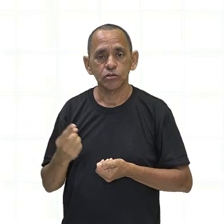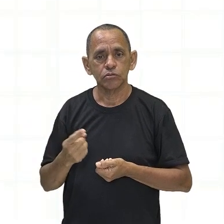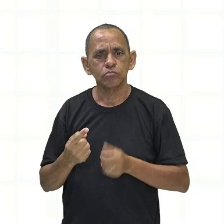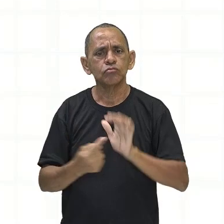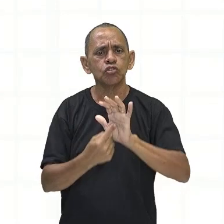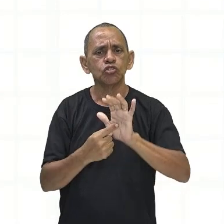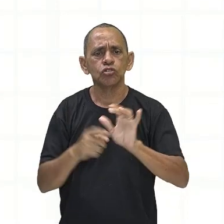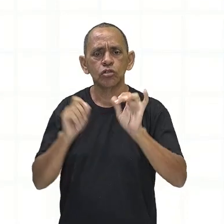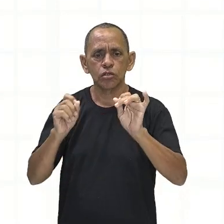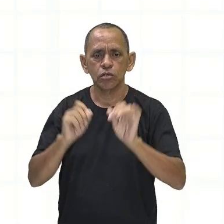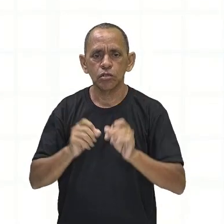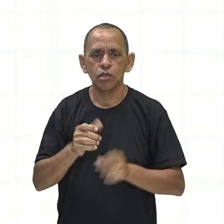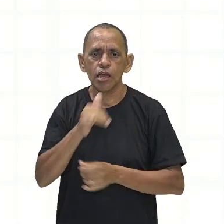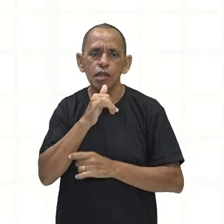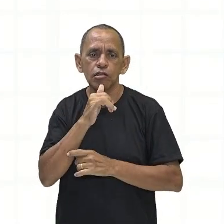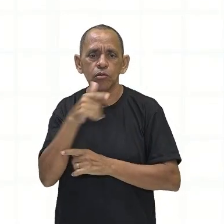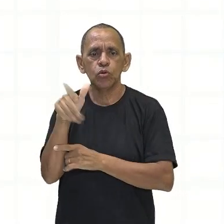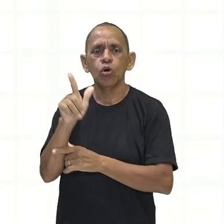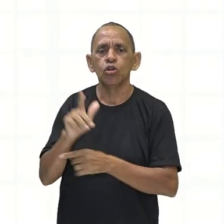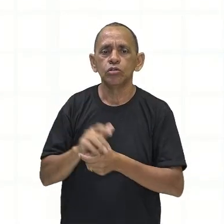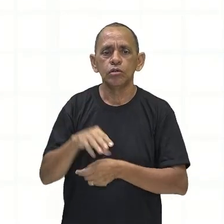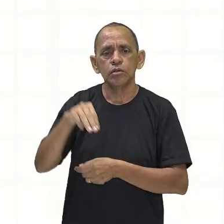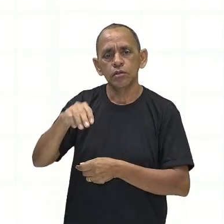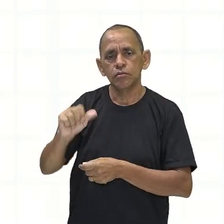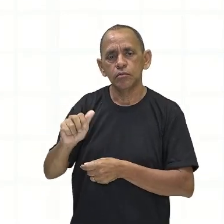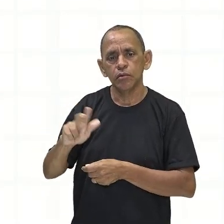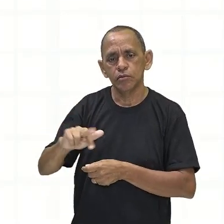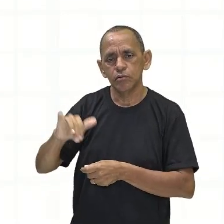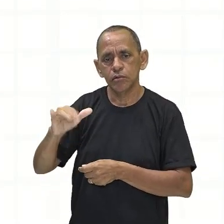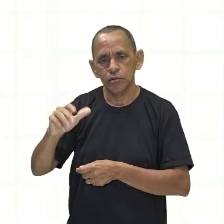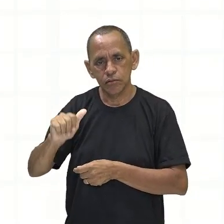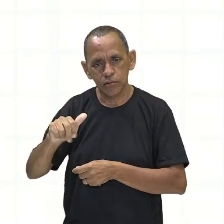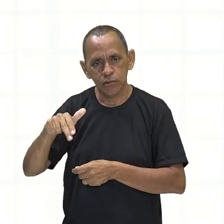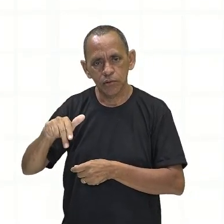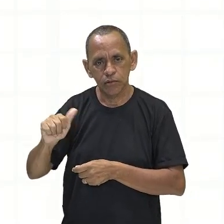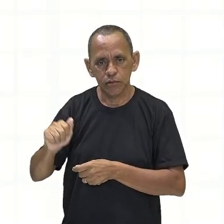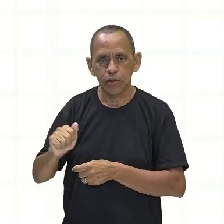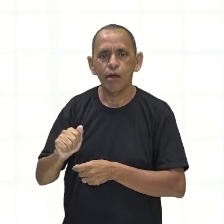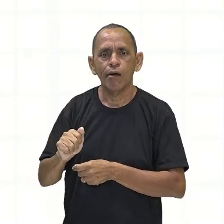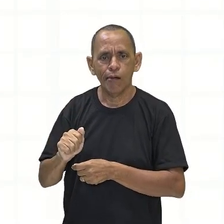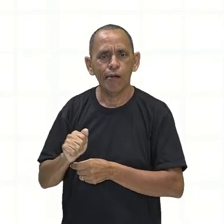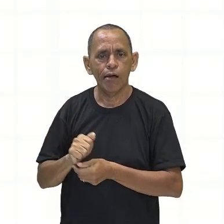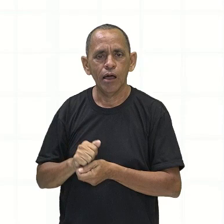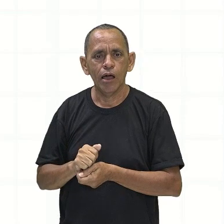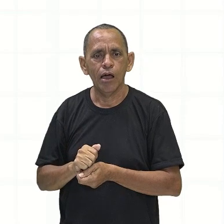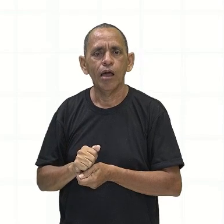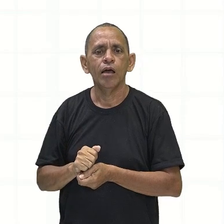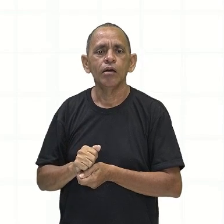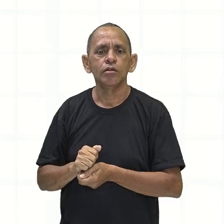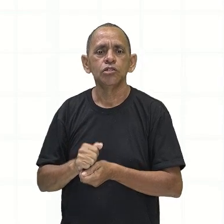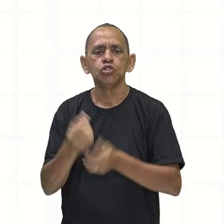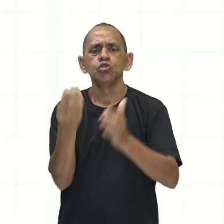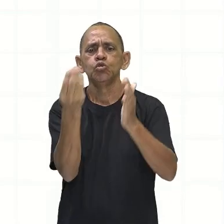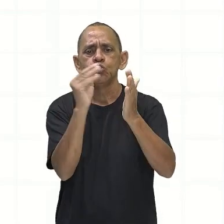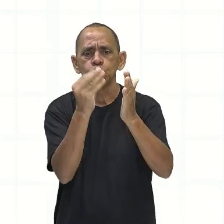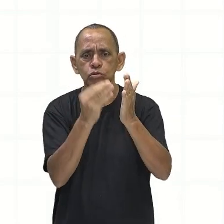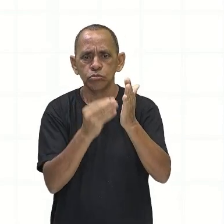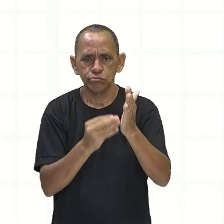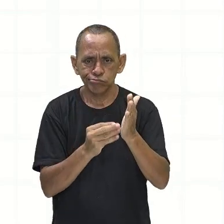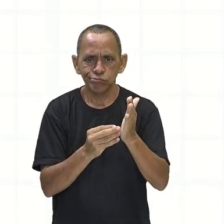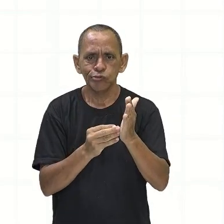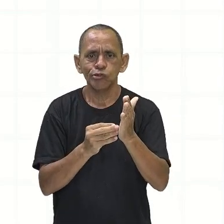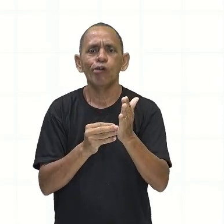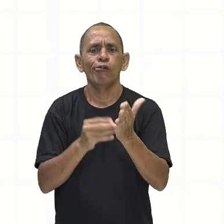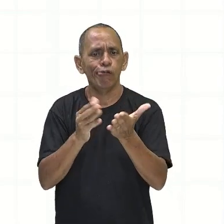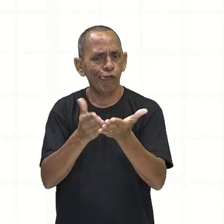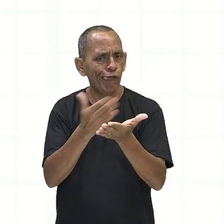só. Observe aí. Mariana devolveu o livro ontem. Achei melhor encapar o livro e guardar o livro numa